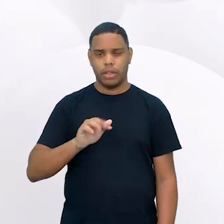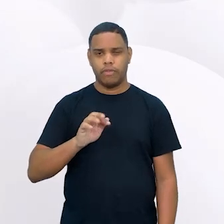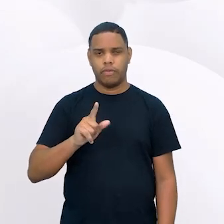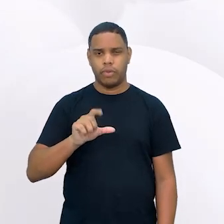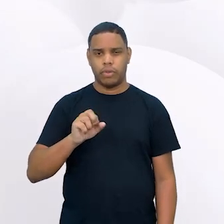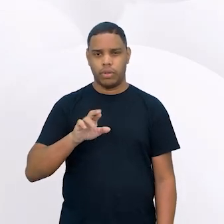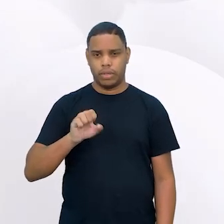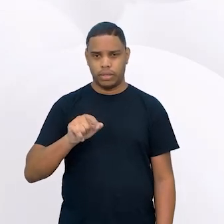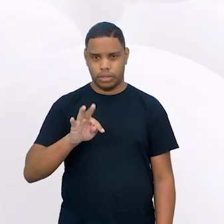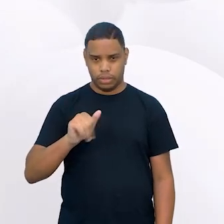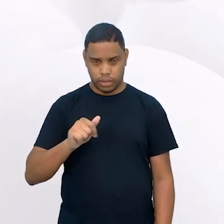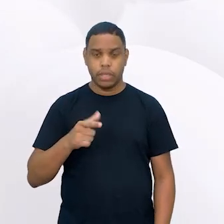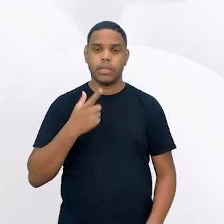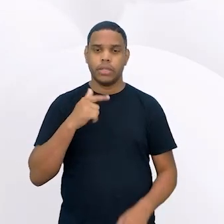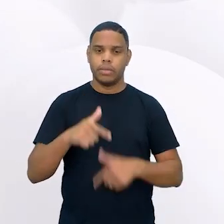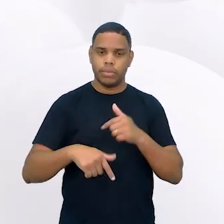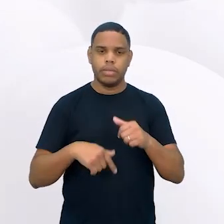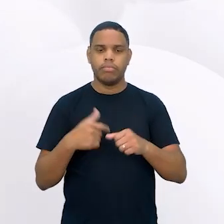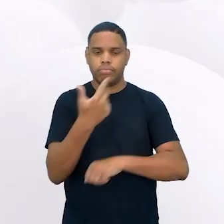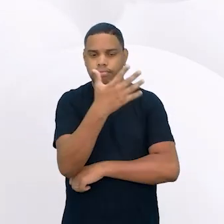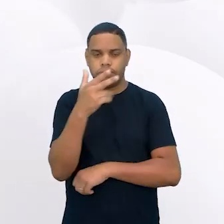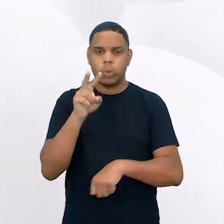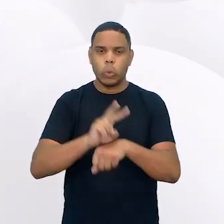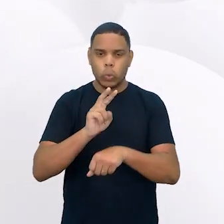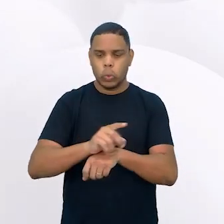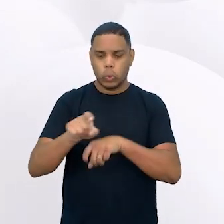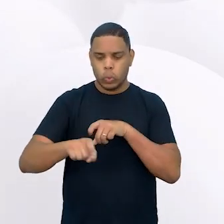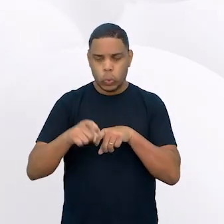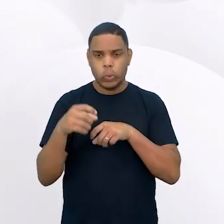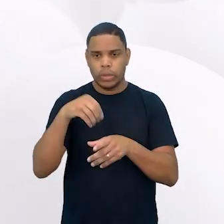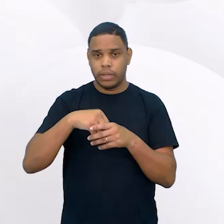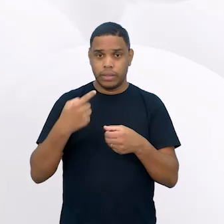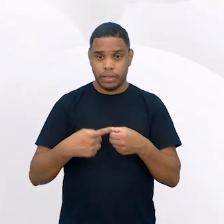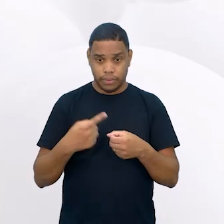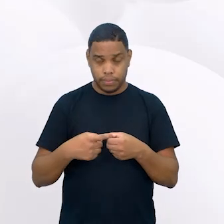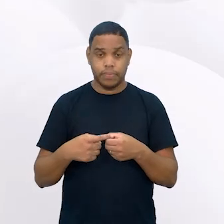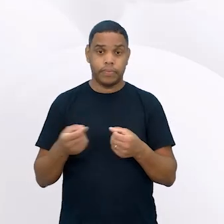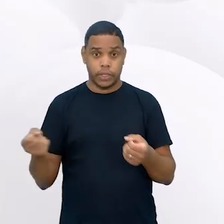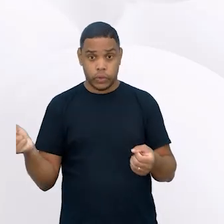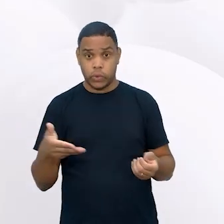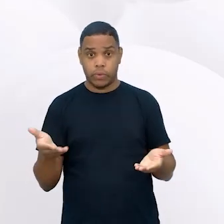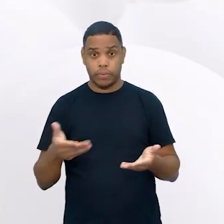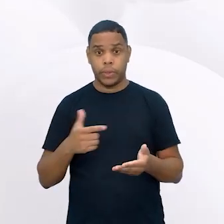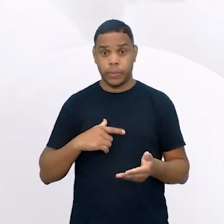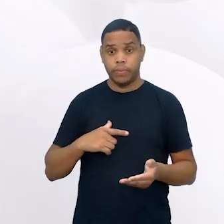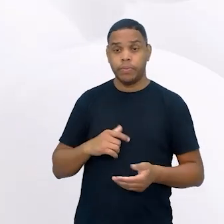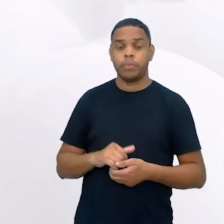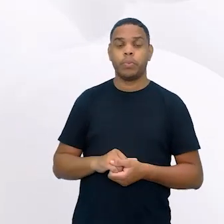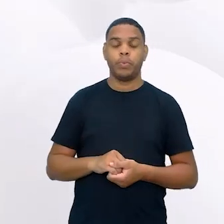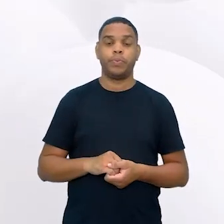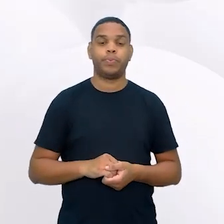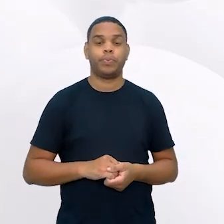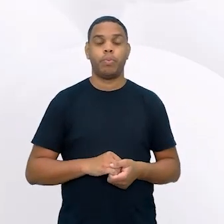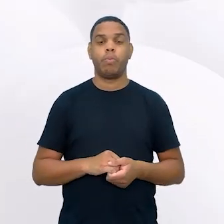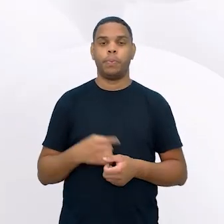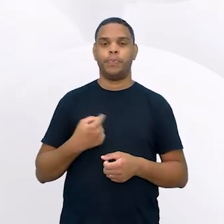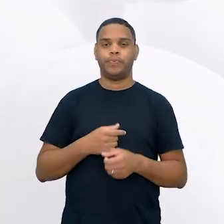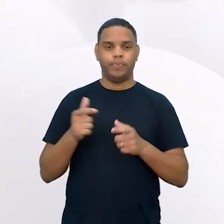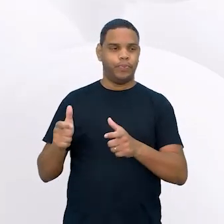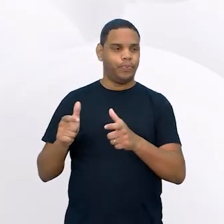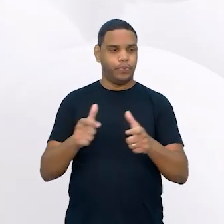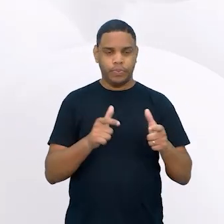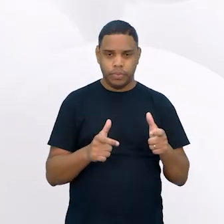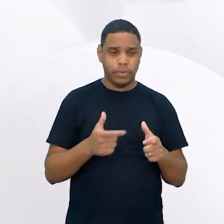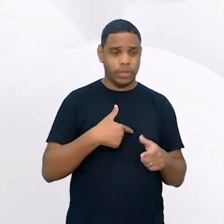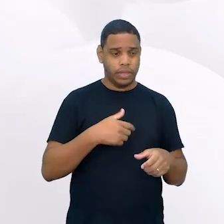com compostagem, reflorestamento, agricultura urbana, que é uma nova tendência que vem surgindo, né? A gente ocupar os